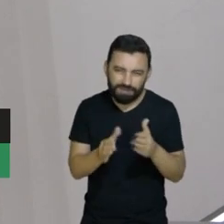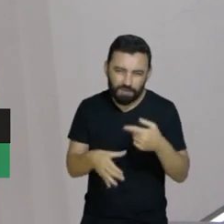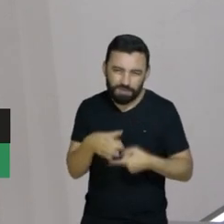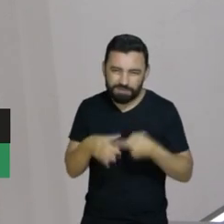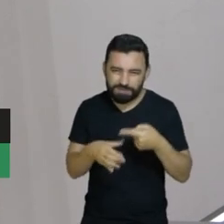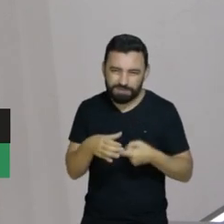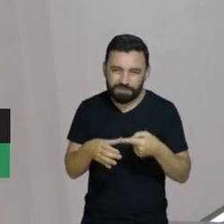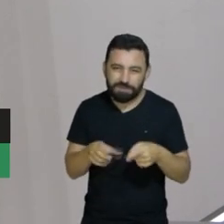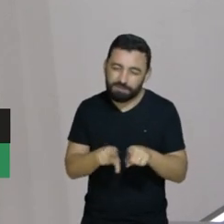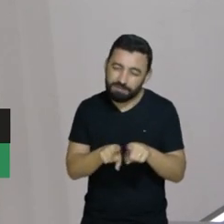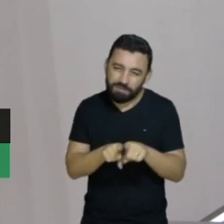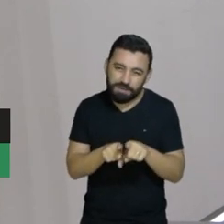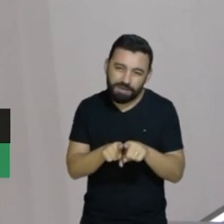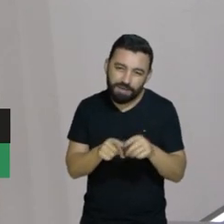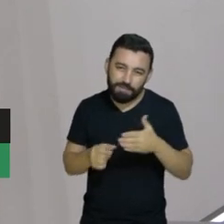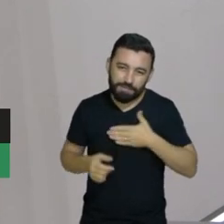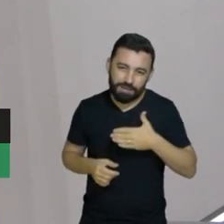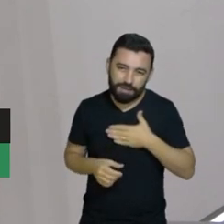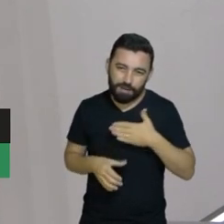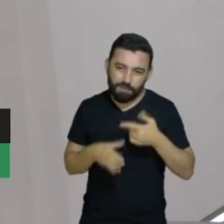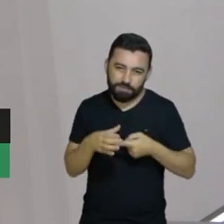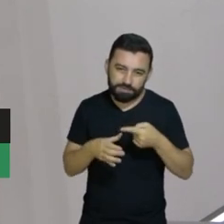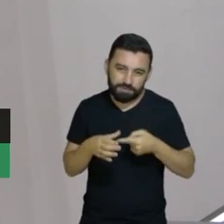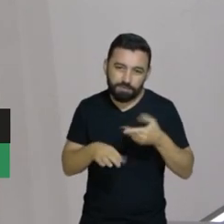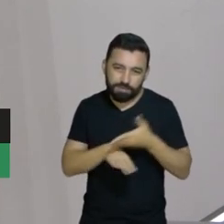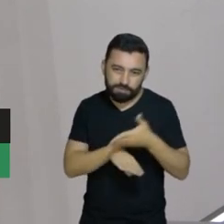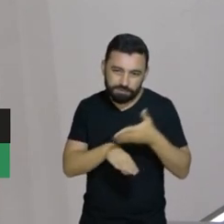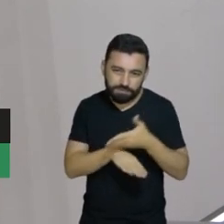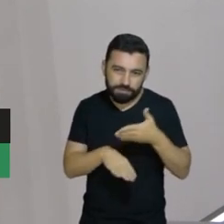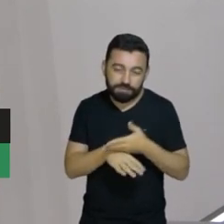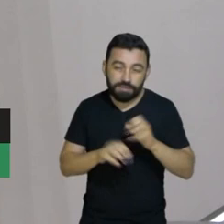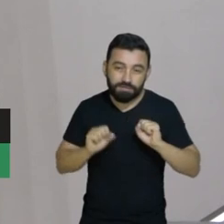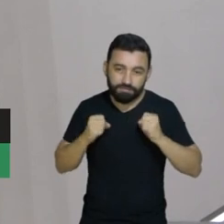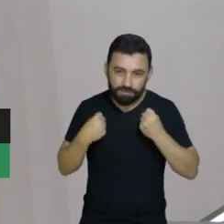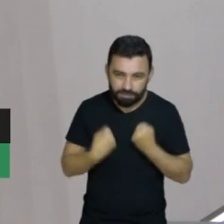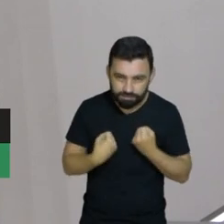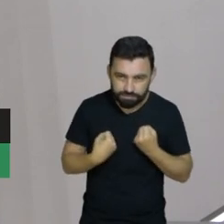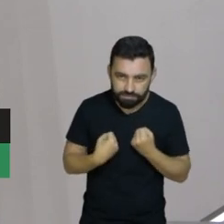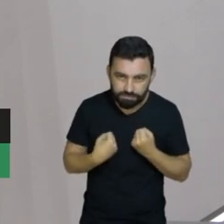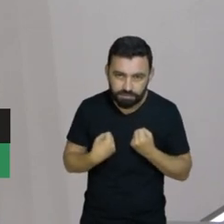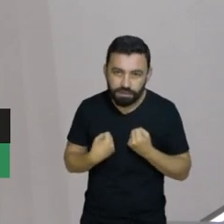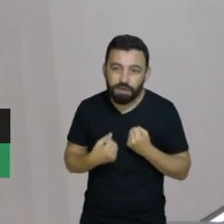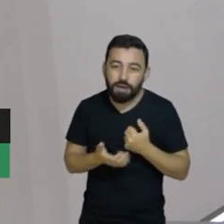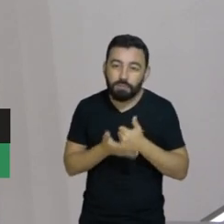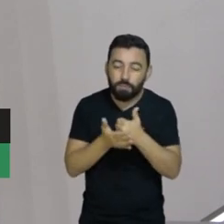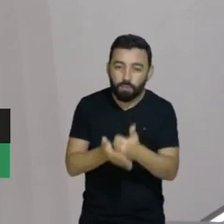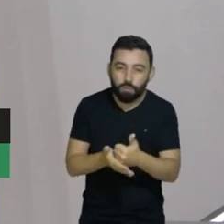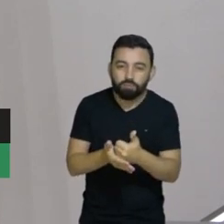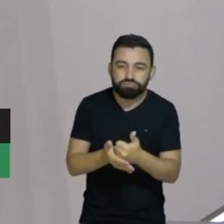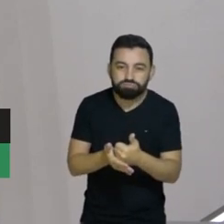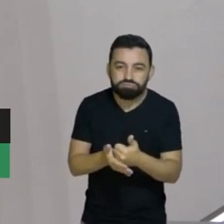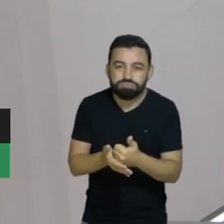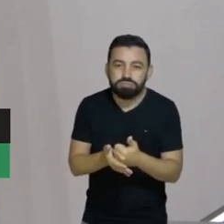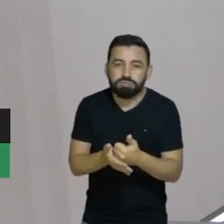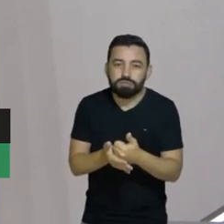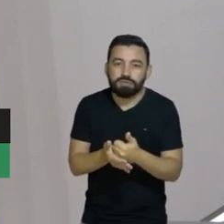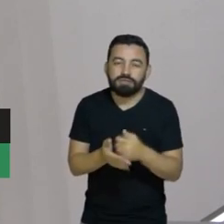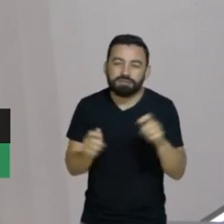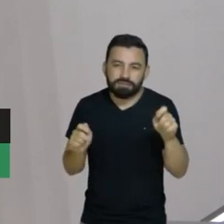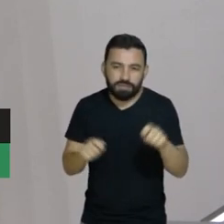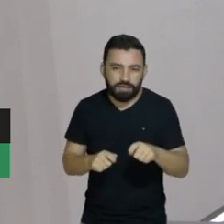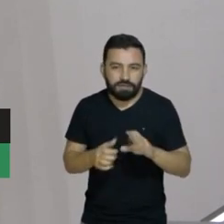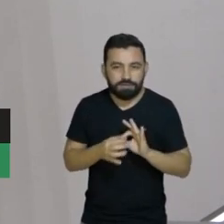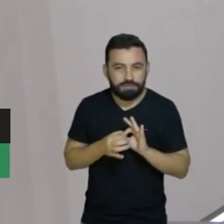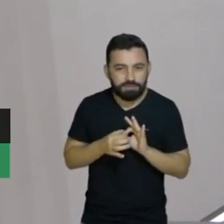e coloco a Comissão de Legislação Participativa de Defesa do Contribuinte e do Consumidor inteiramente à disposição